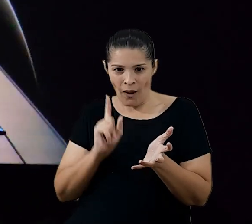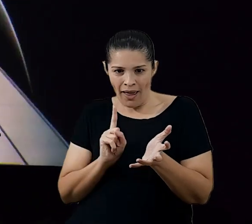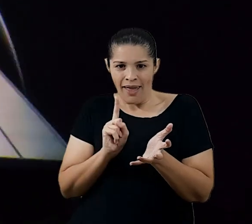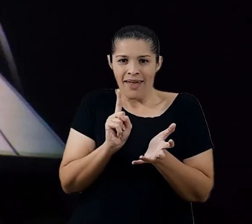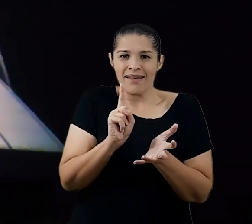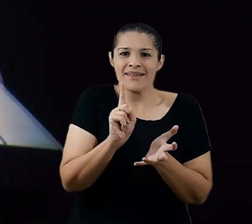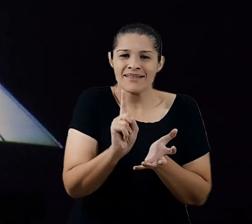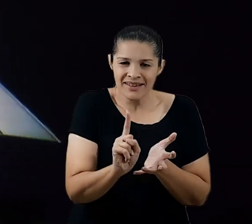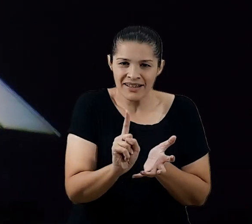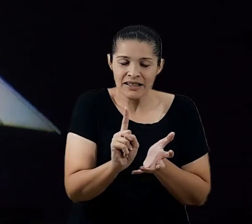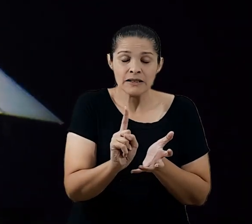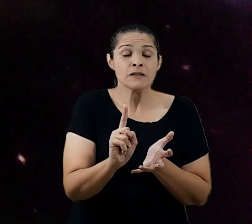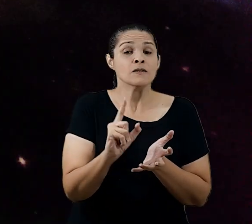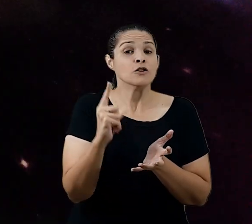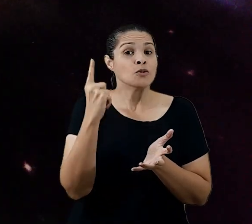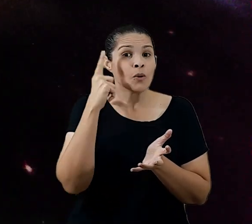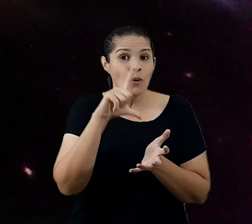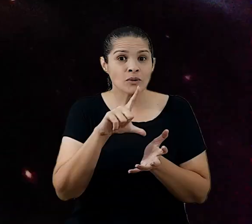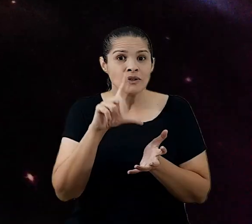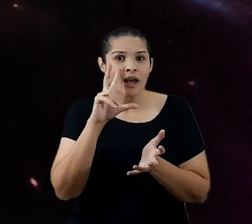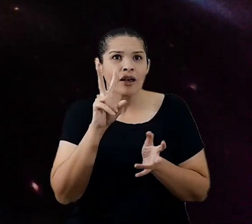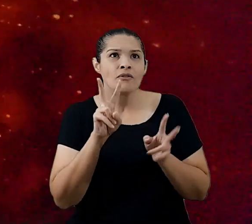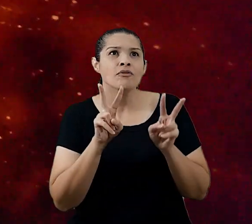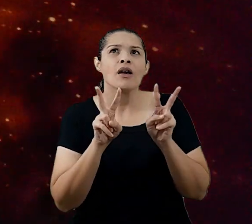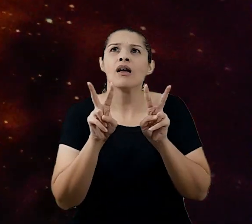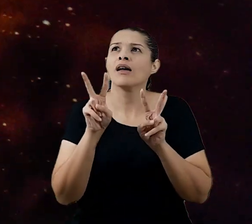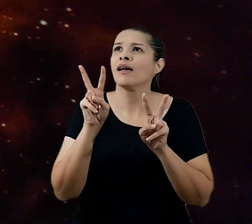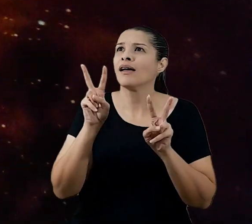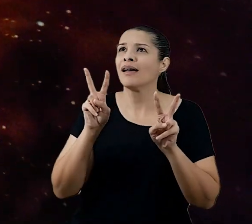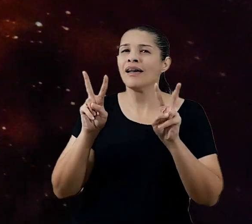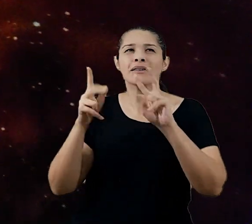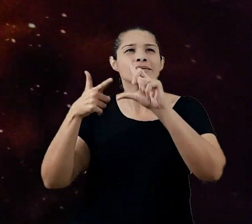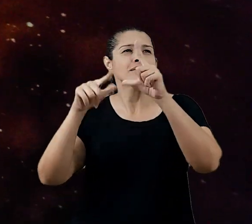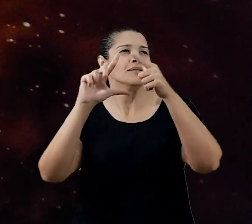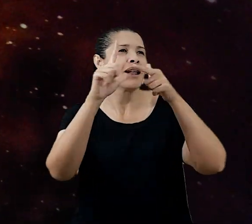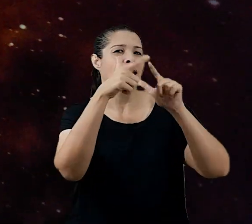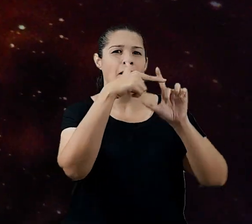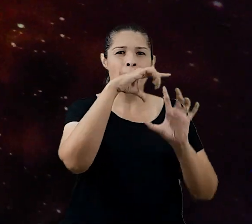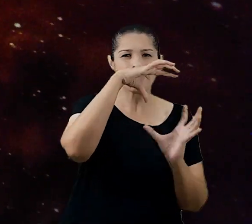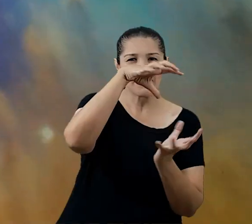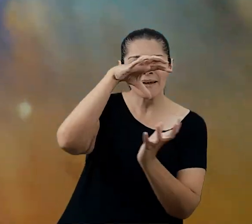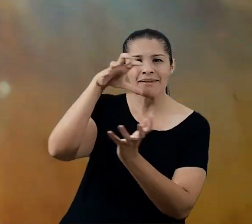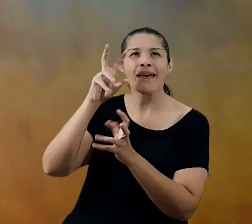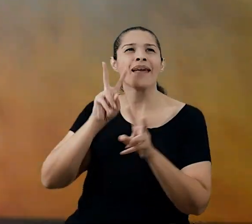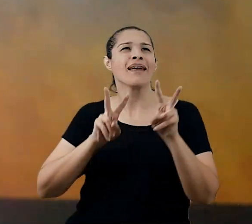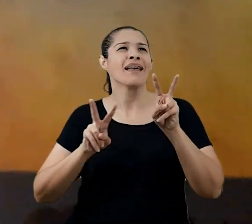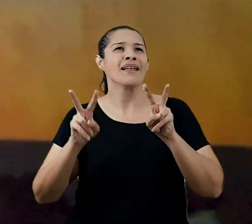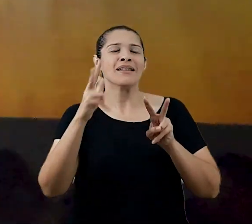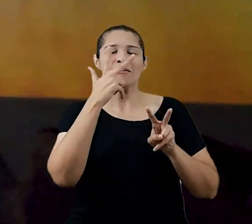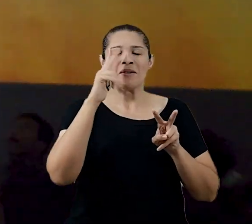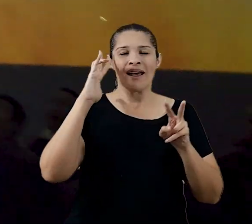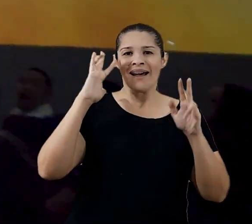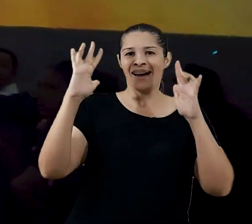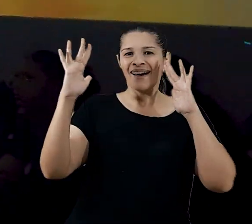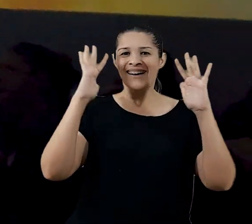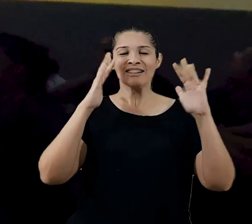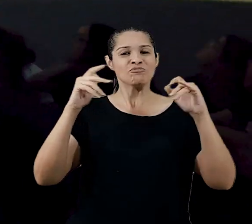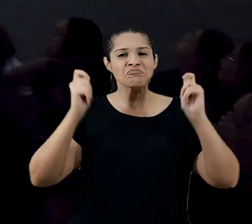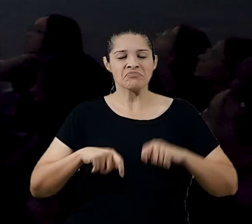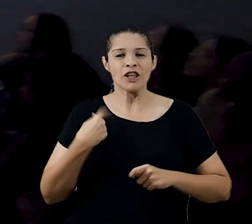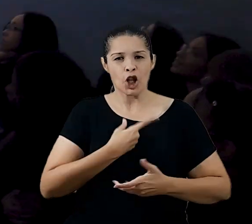aí projeta-se o céu, simulando, né, as estrelas, os planetas, viagens pelo universo,